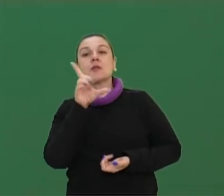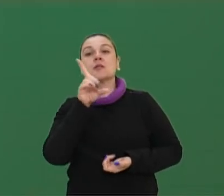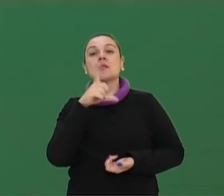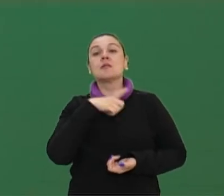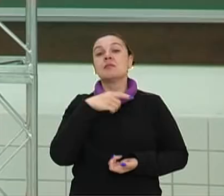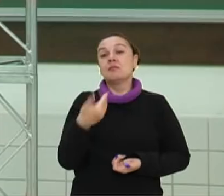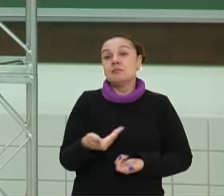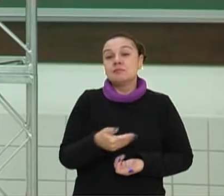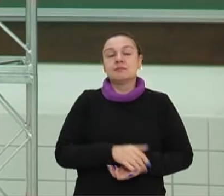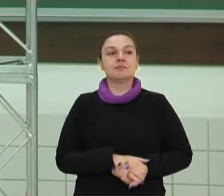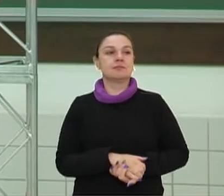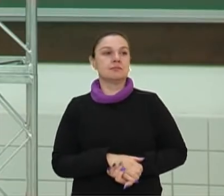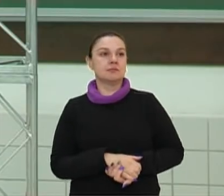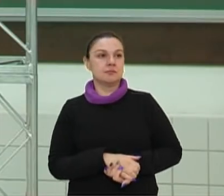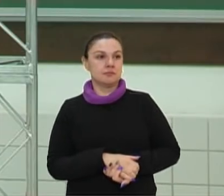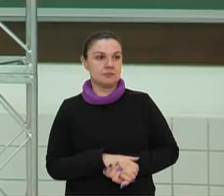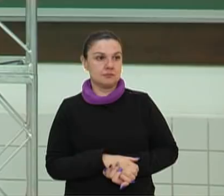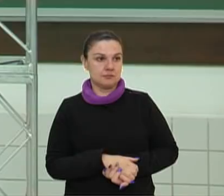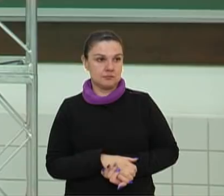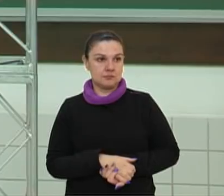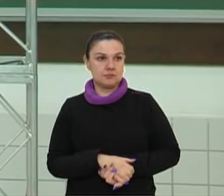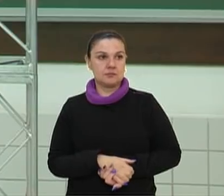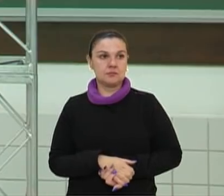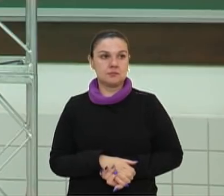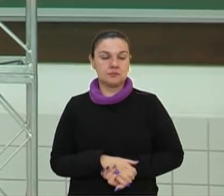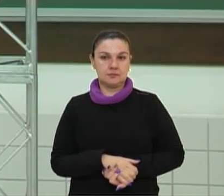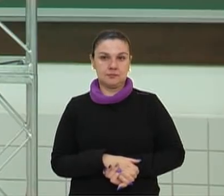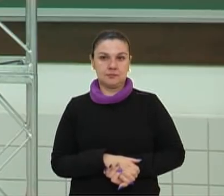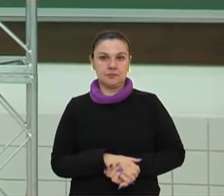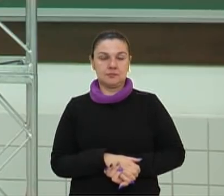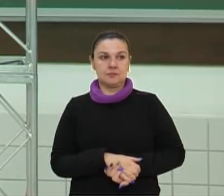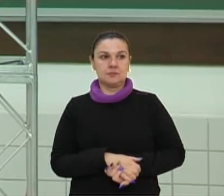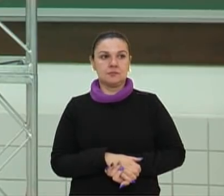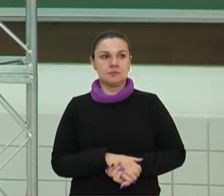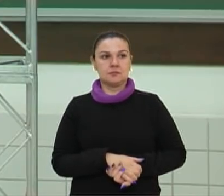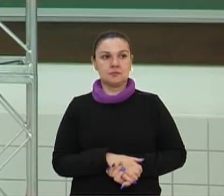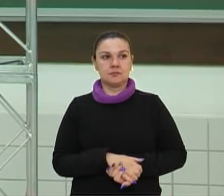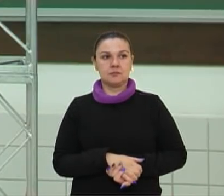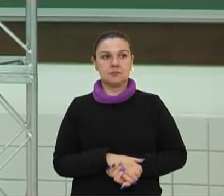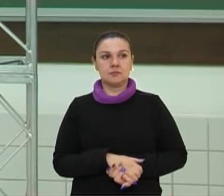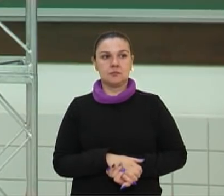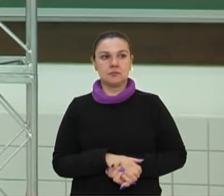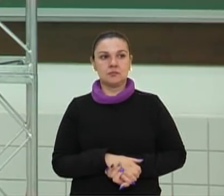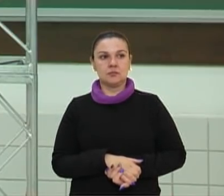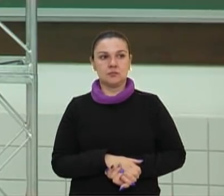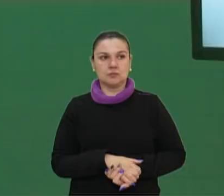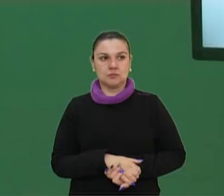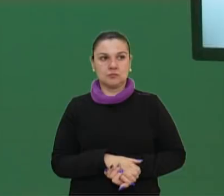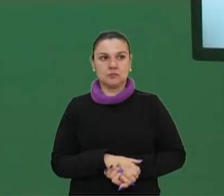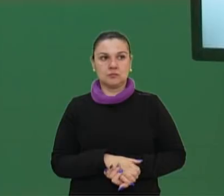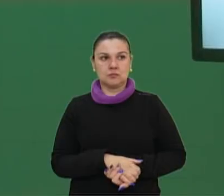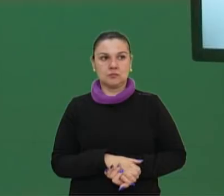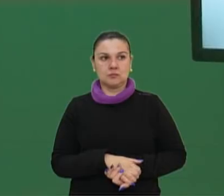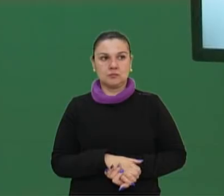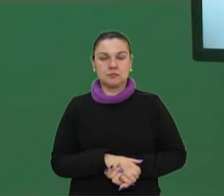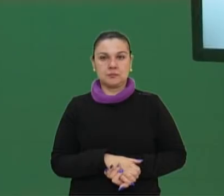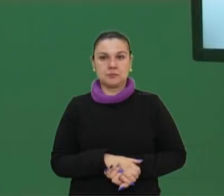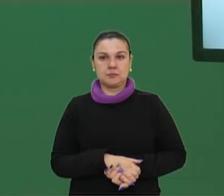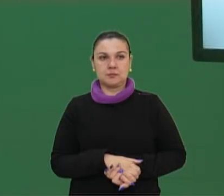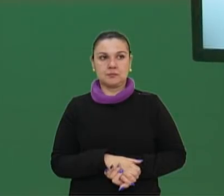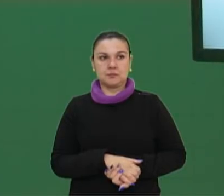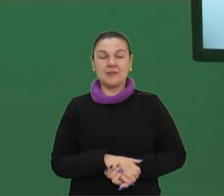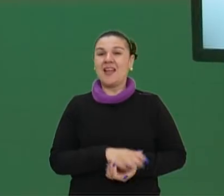de um polígono. O n é 12, entre parênteses, o 12 menos